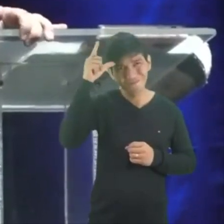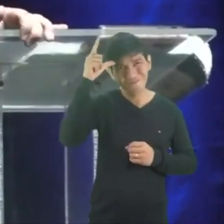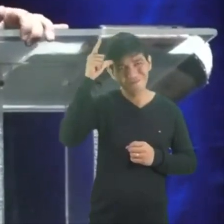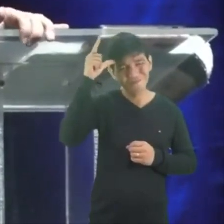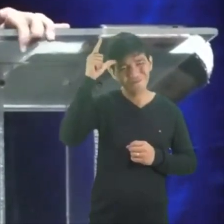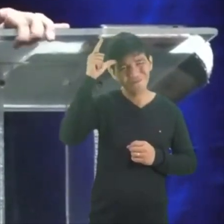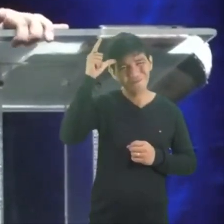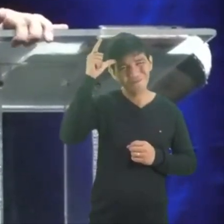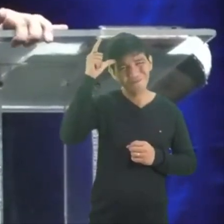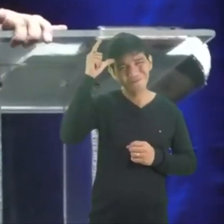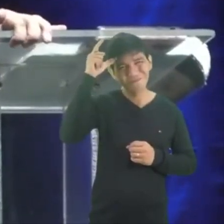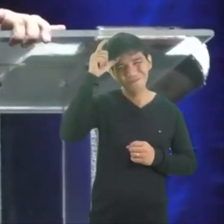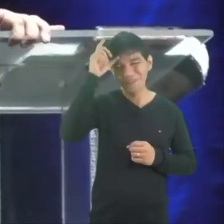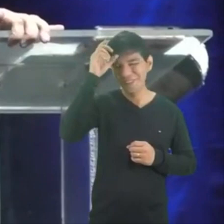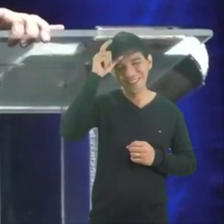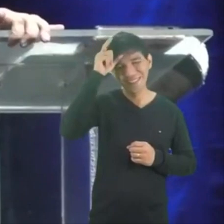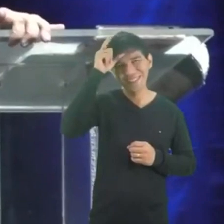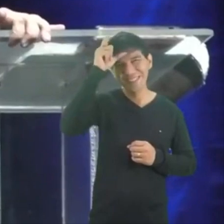Mas a vida é assim.